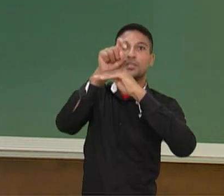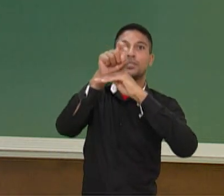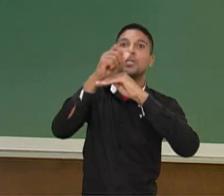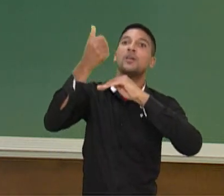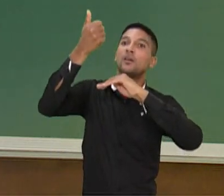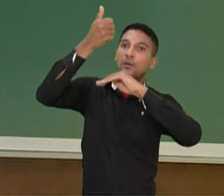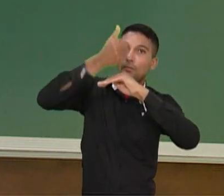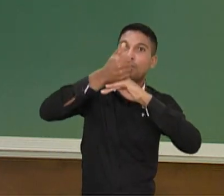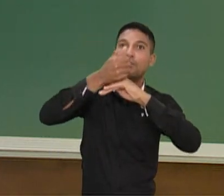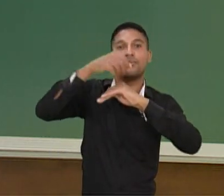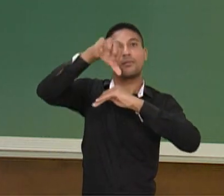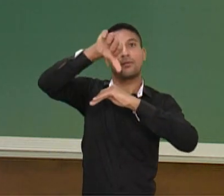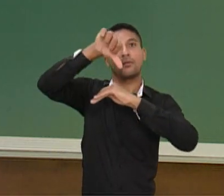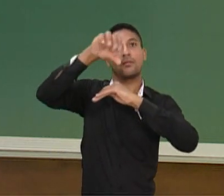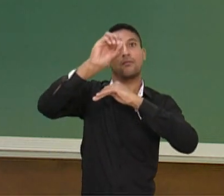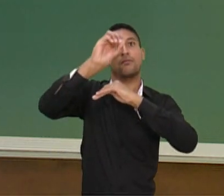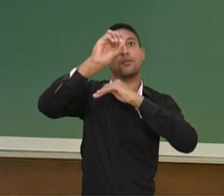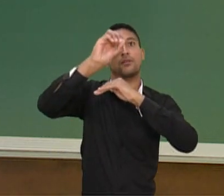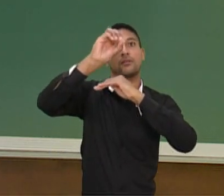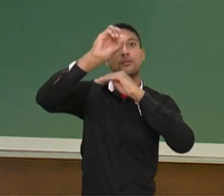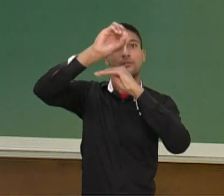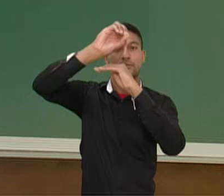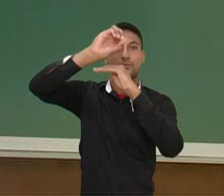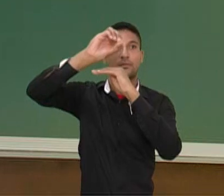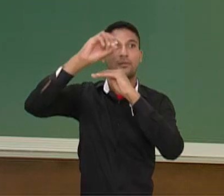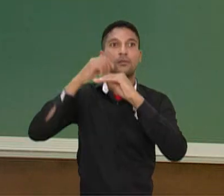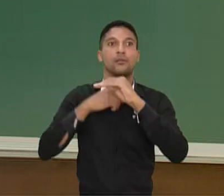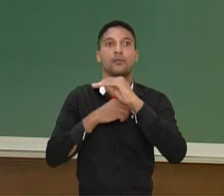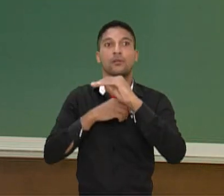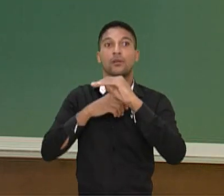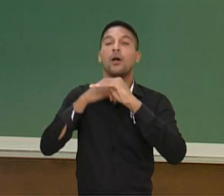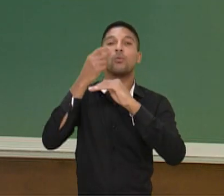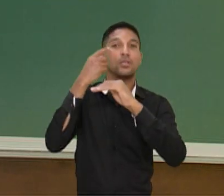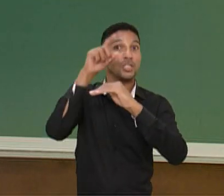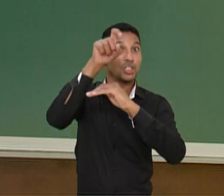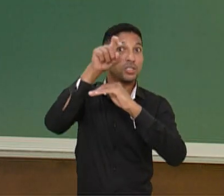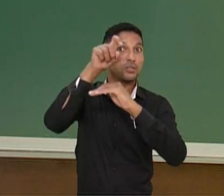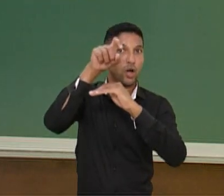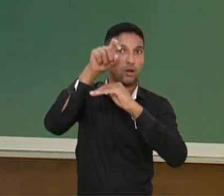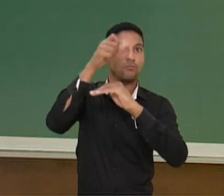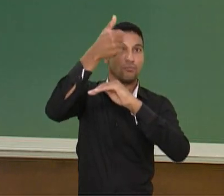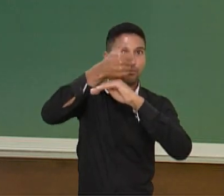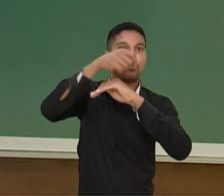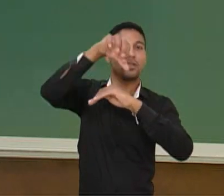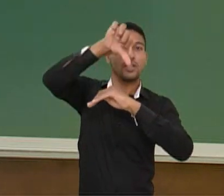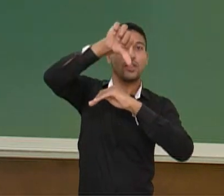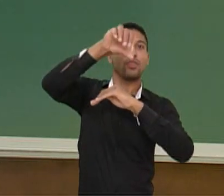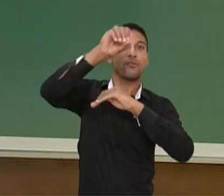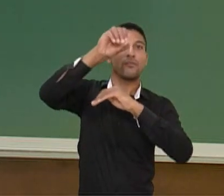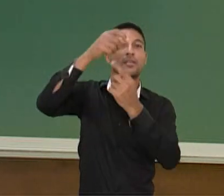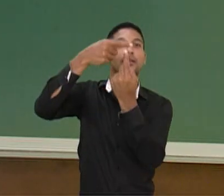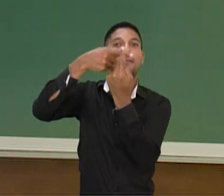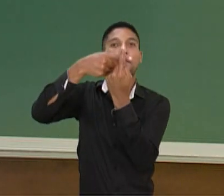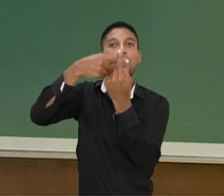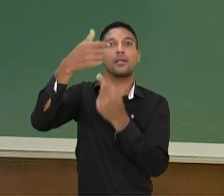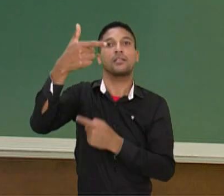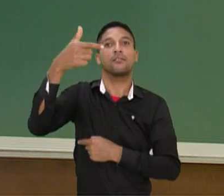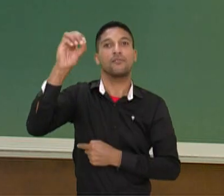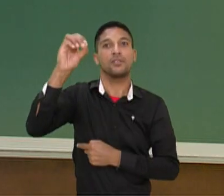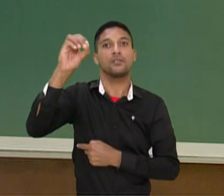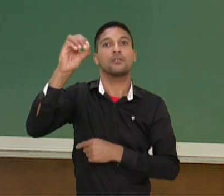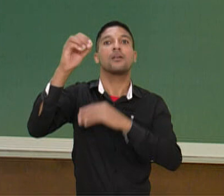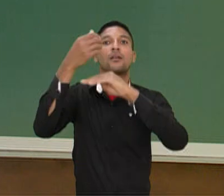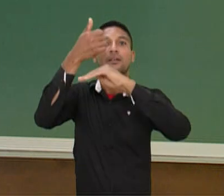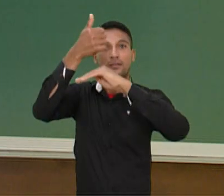90. Então, ó, nesse aqui de cima, ó, 90 mais 20, 110. Então, agora sim, acabamos